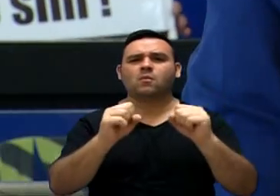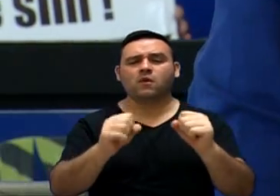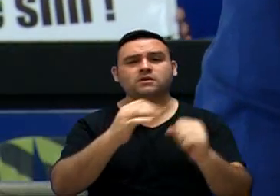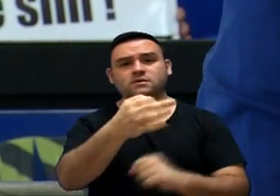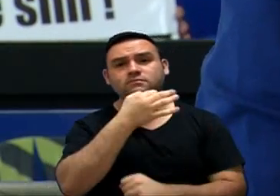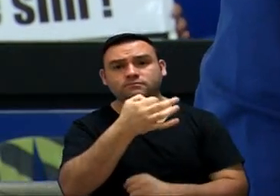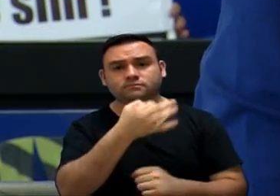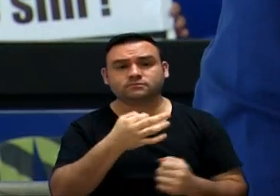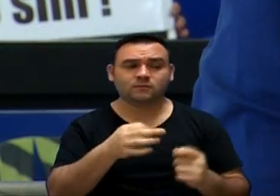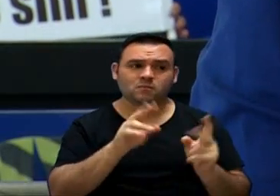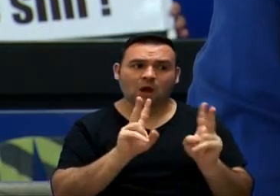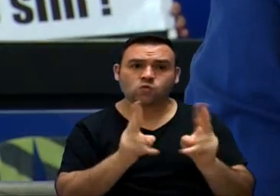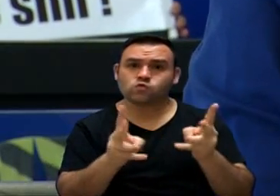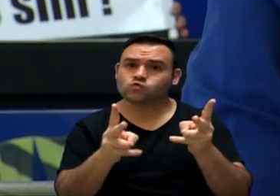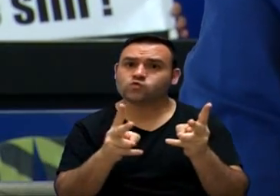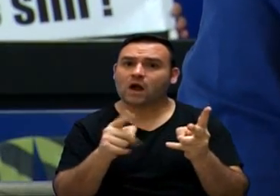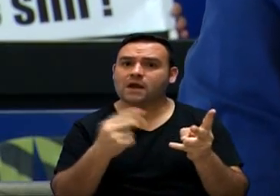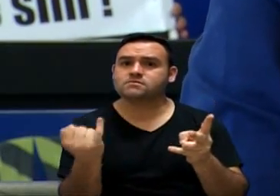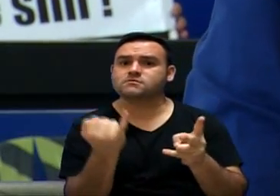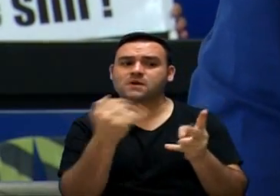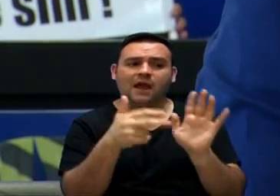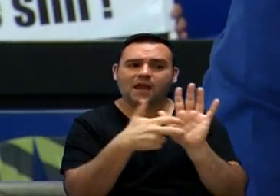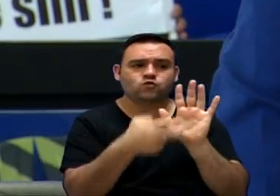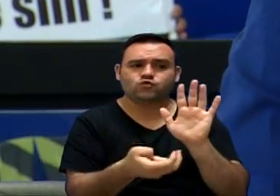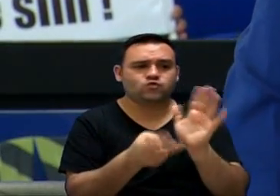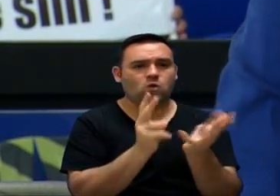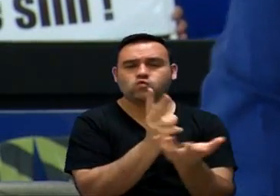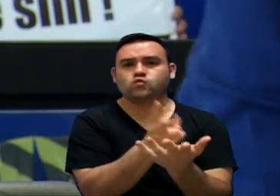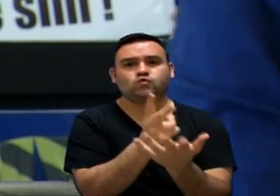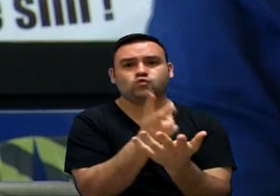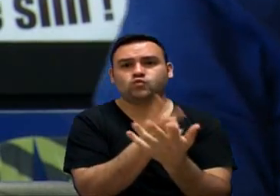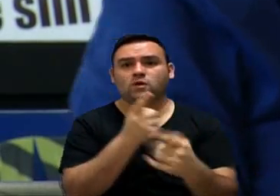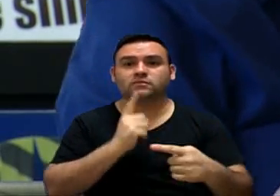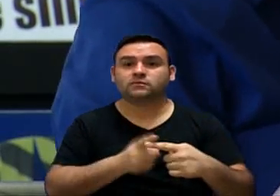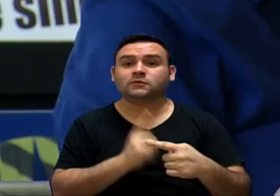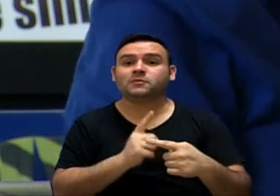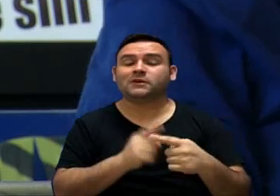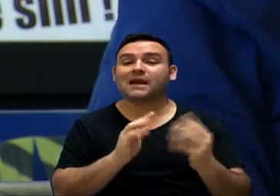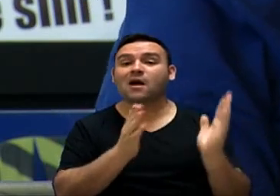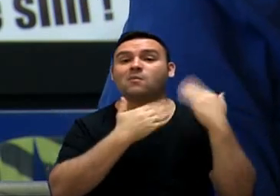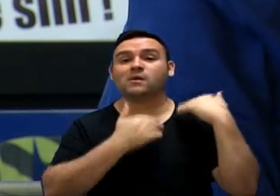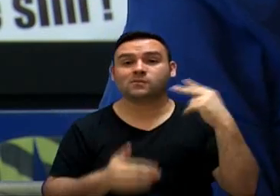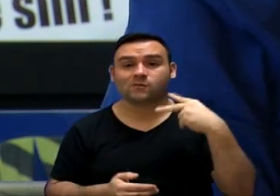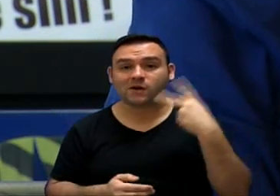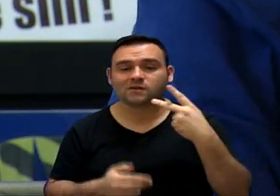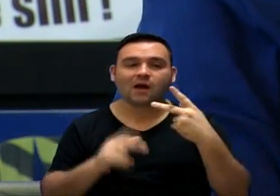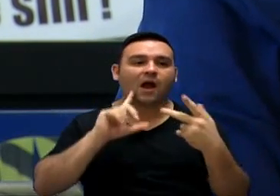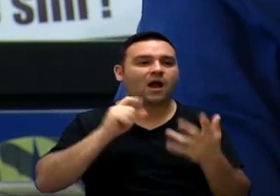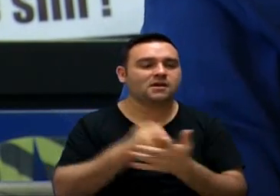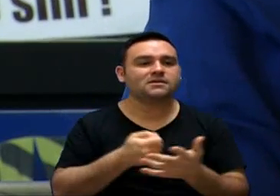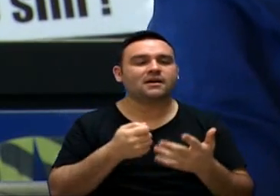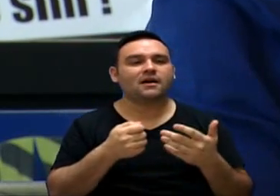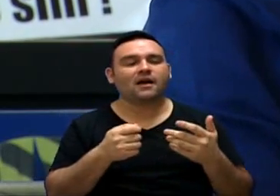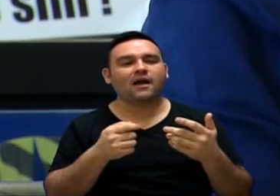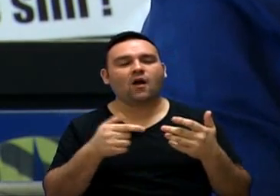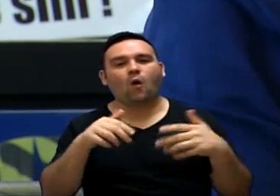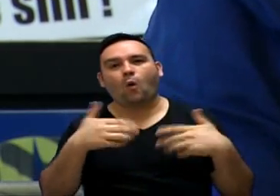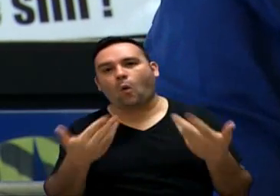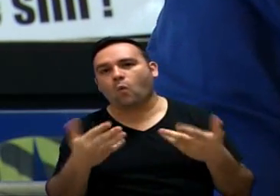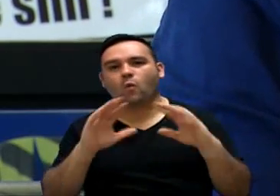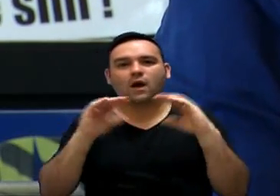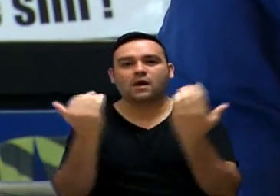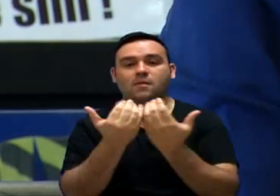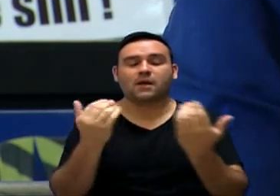o parecer, mas ele continua sendo inconstitucional, porque não é atribuição do vereador determinar, ou desta